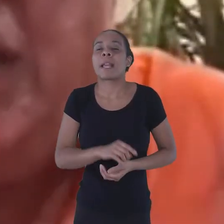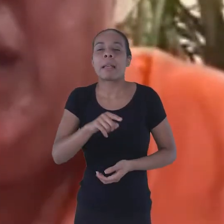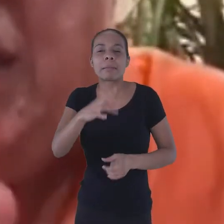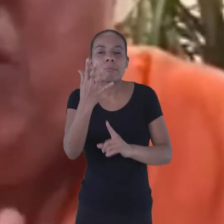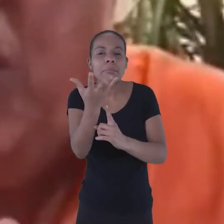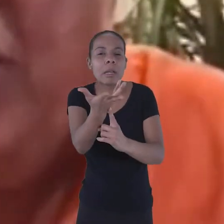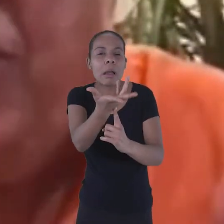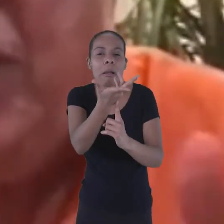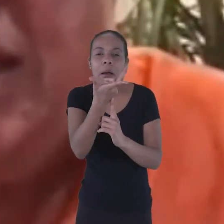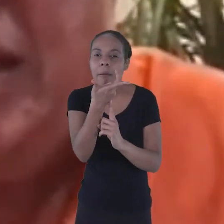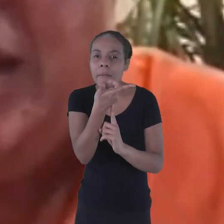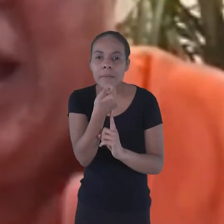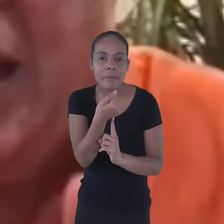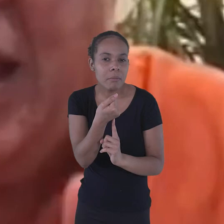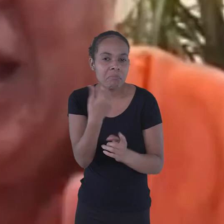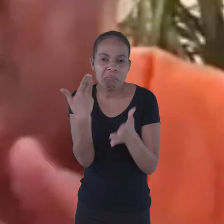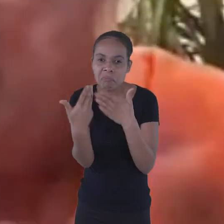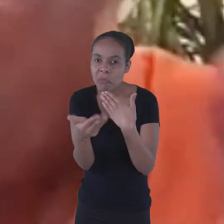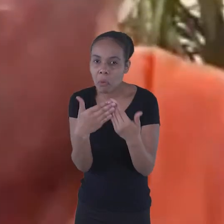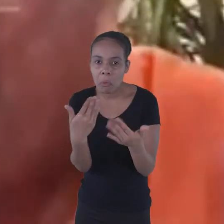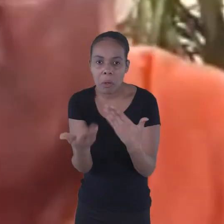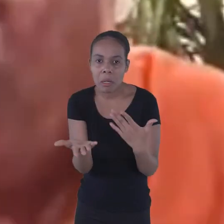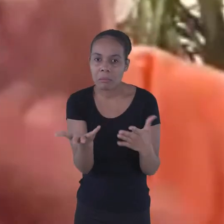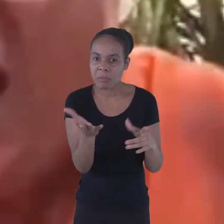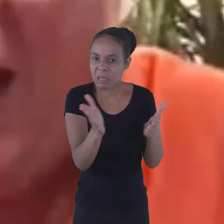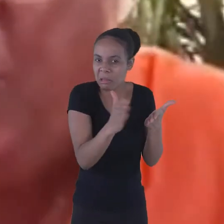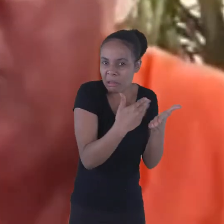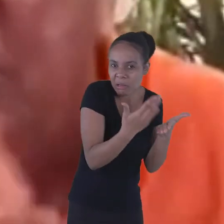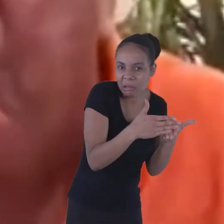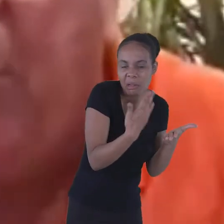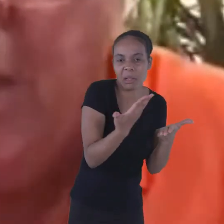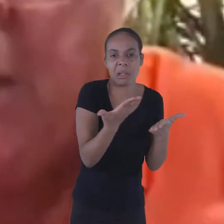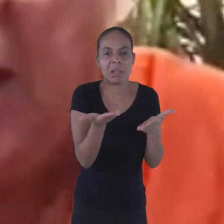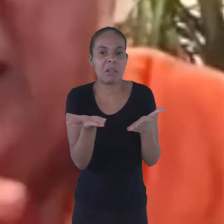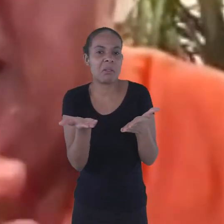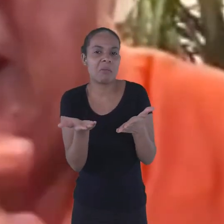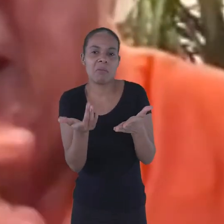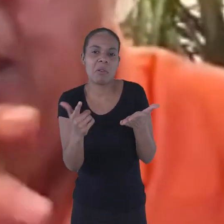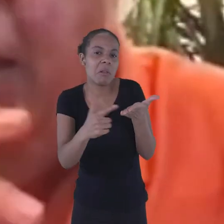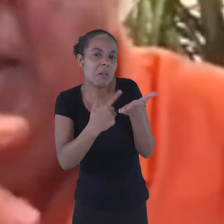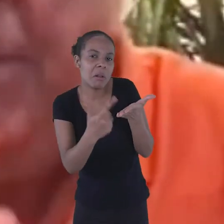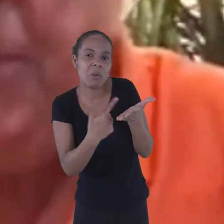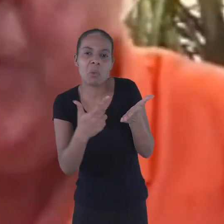for, e o livro, e a literatura, seja lá o que for, o quadro que você pinta,